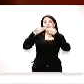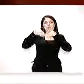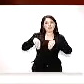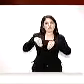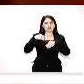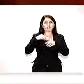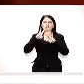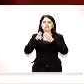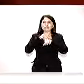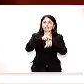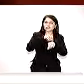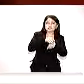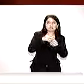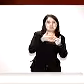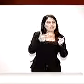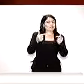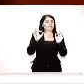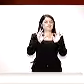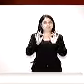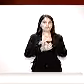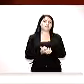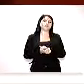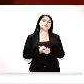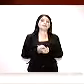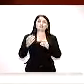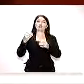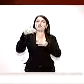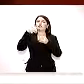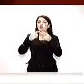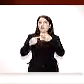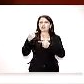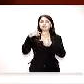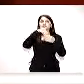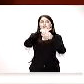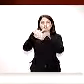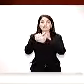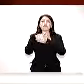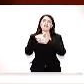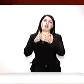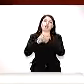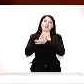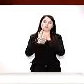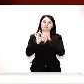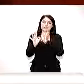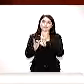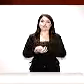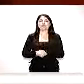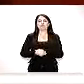advertências assinaladas votos que estão em discussão em votação